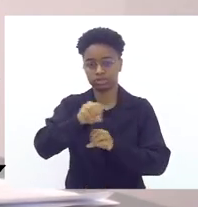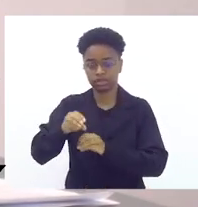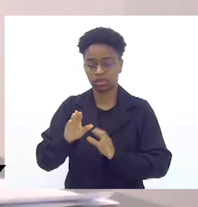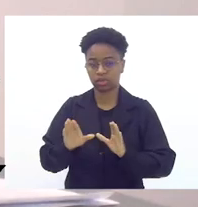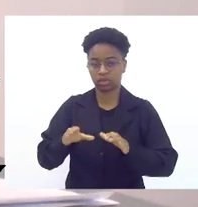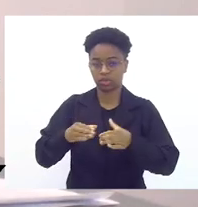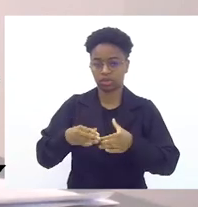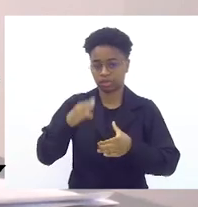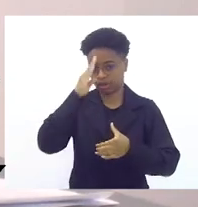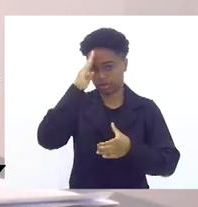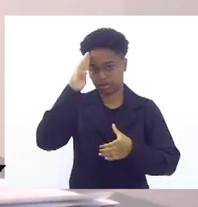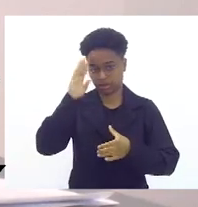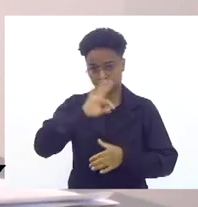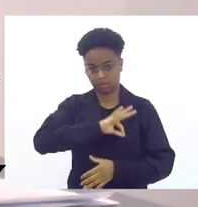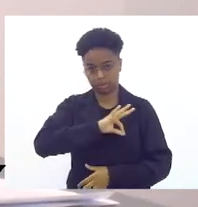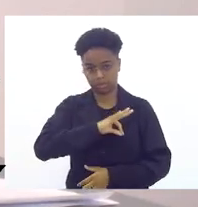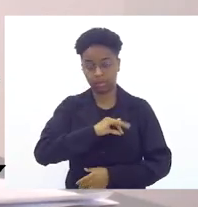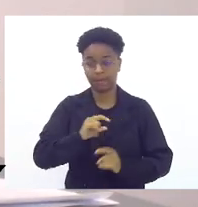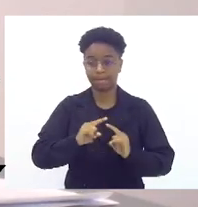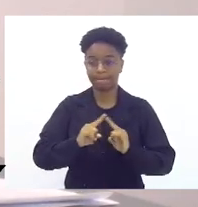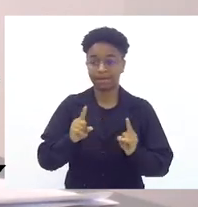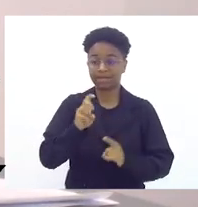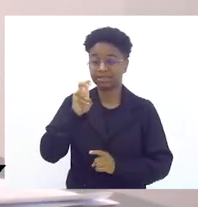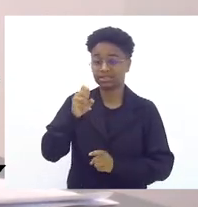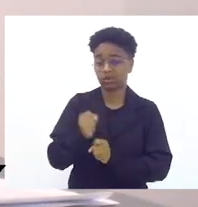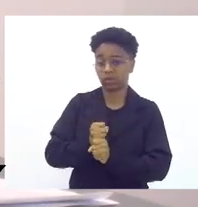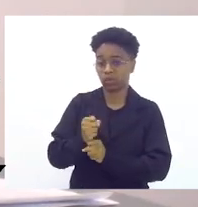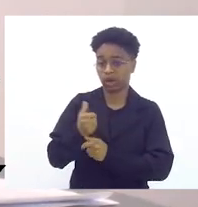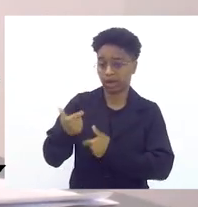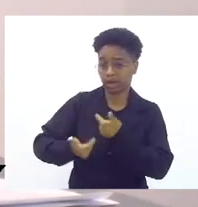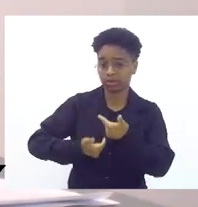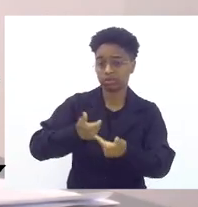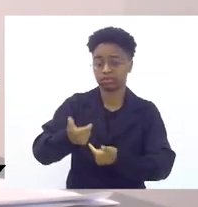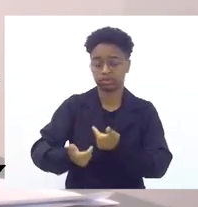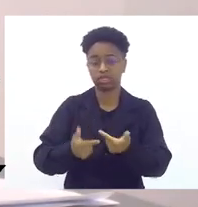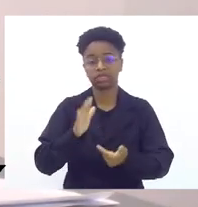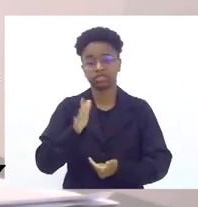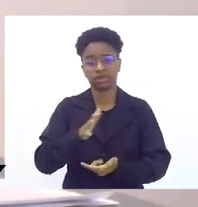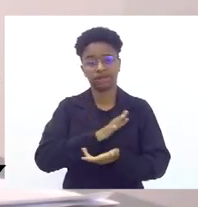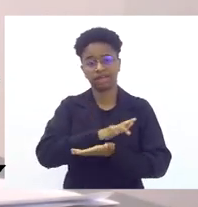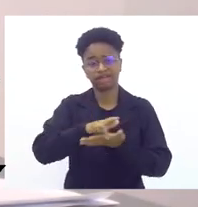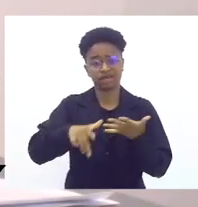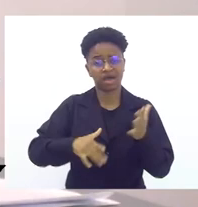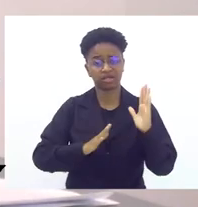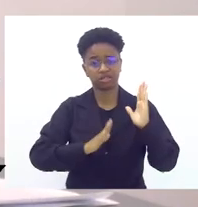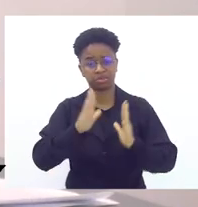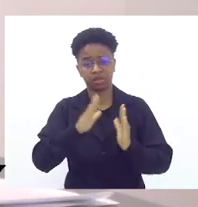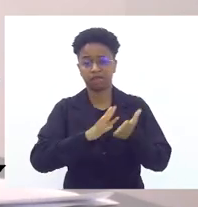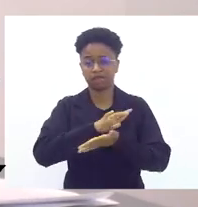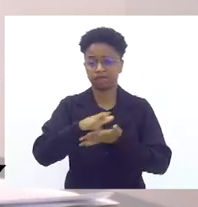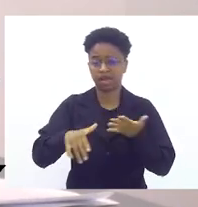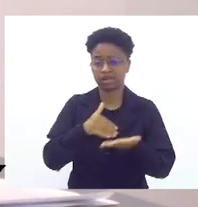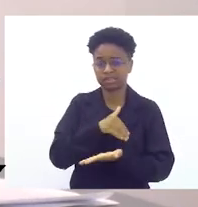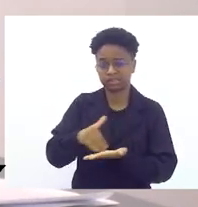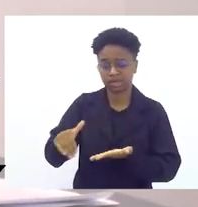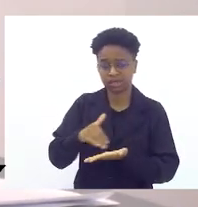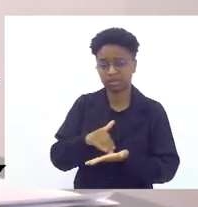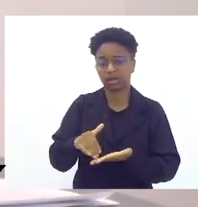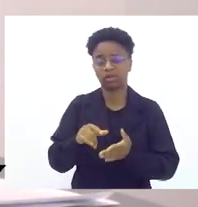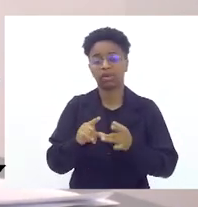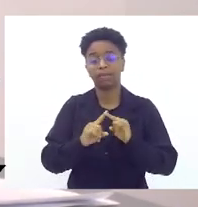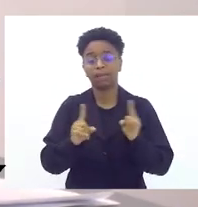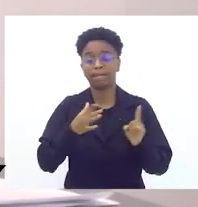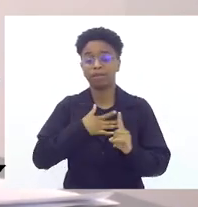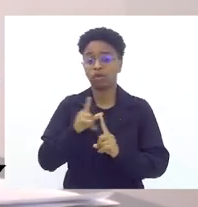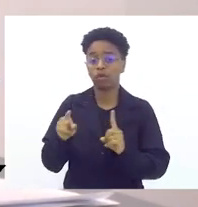de Polícia Civil estou há cinco anos nessa nessa função já passei por vários governos vários secretários e a minha missão